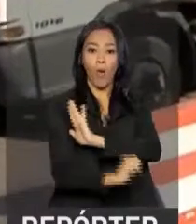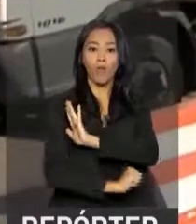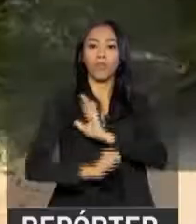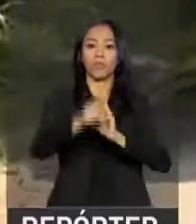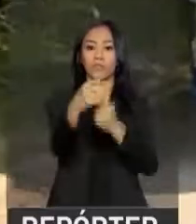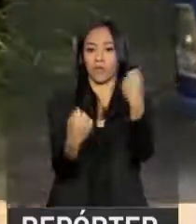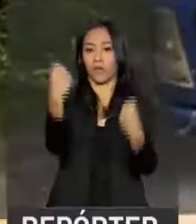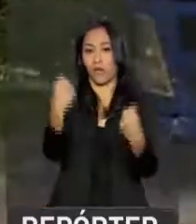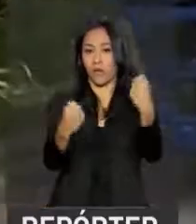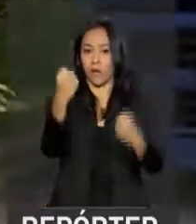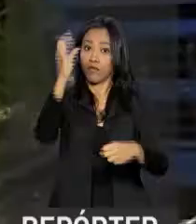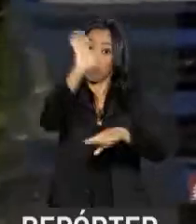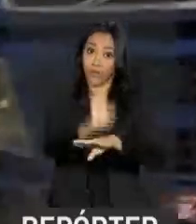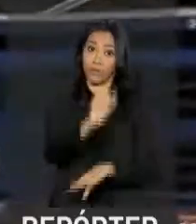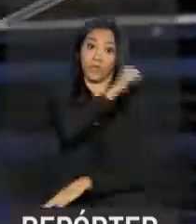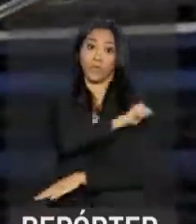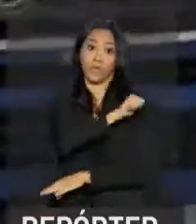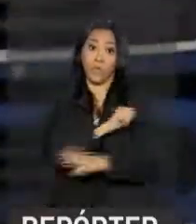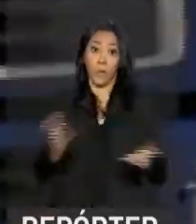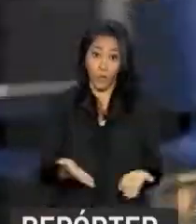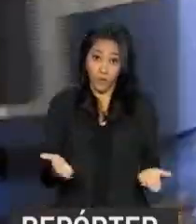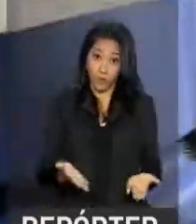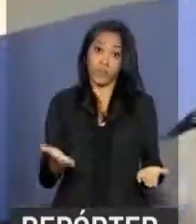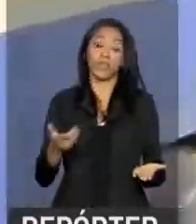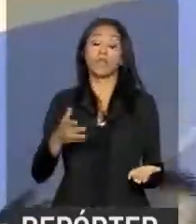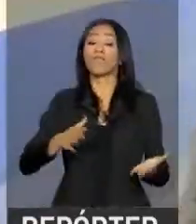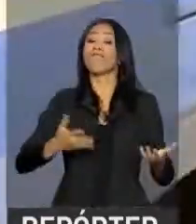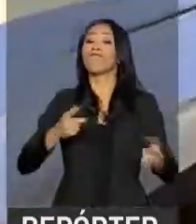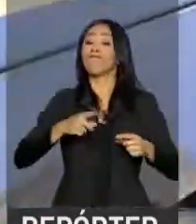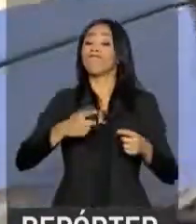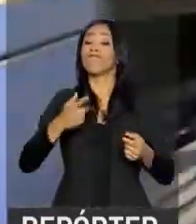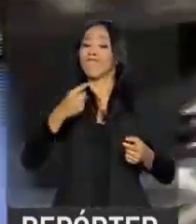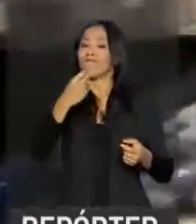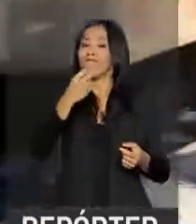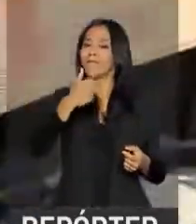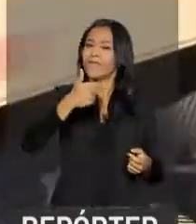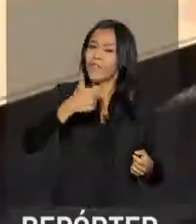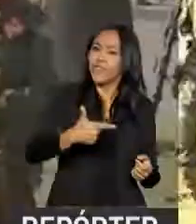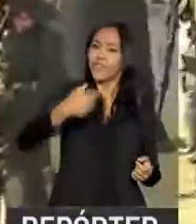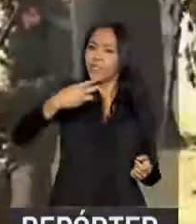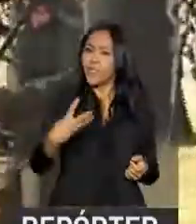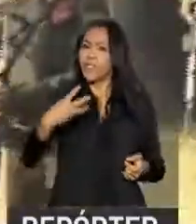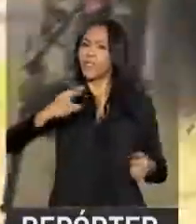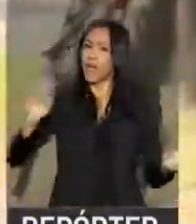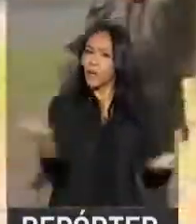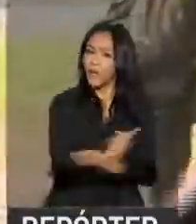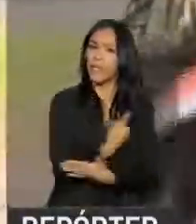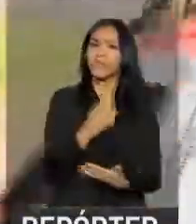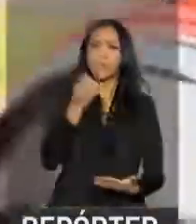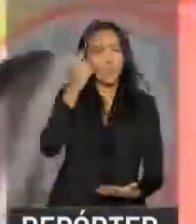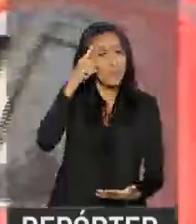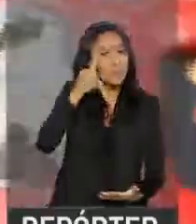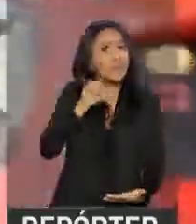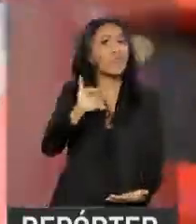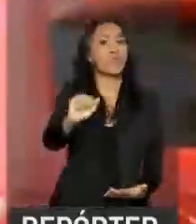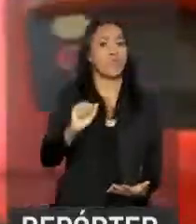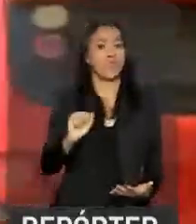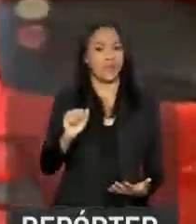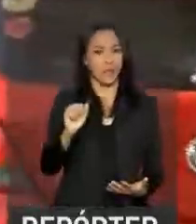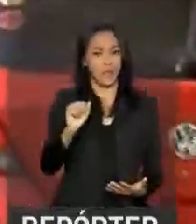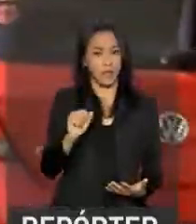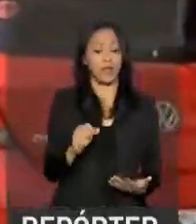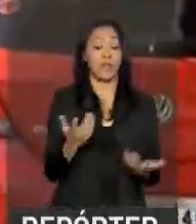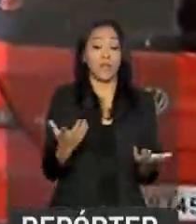janeiro o estado registra atualmente média de 23 casos por dia praticamente um por hora